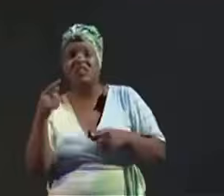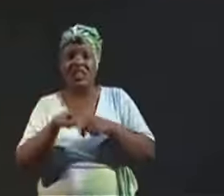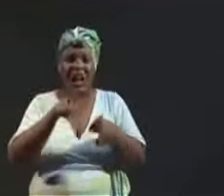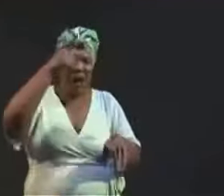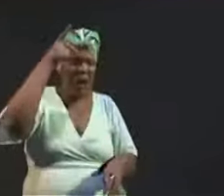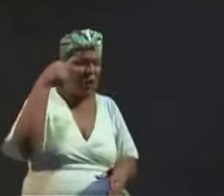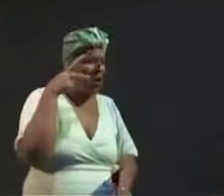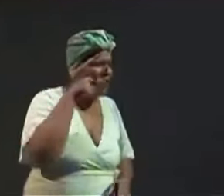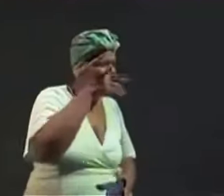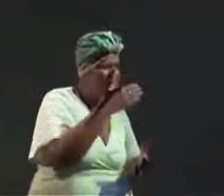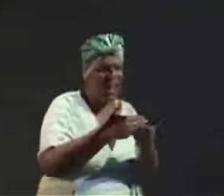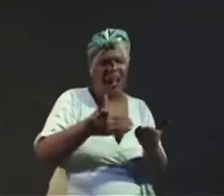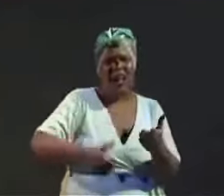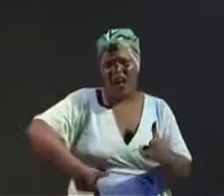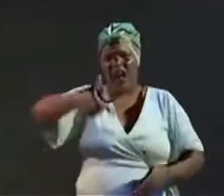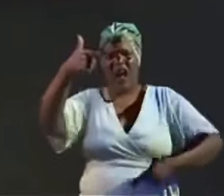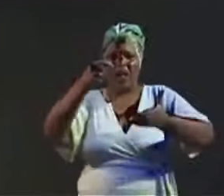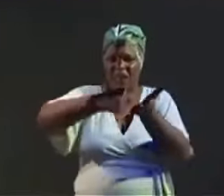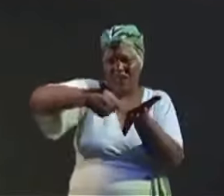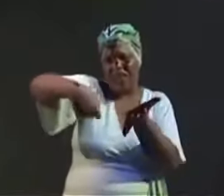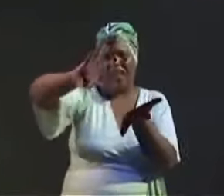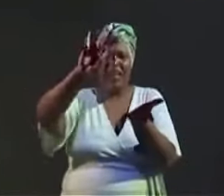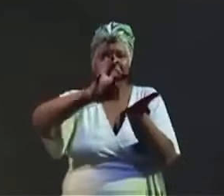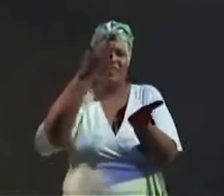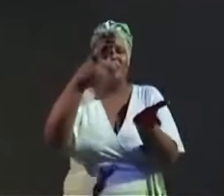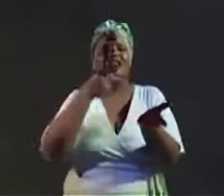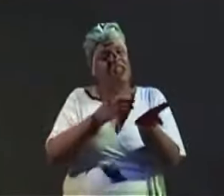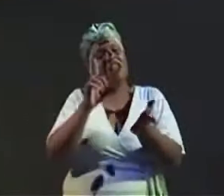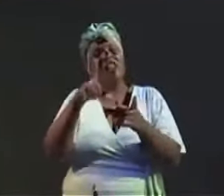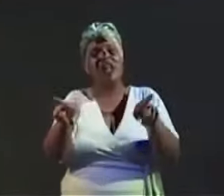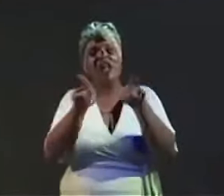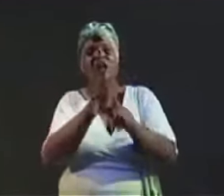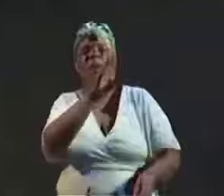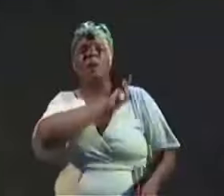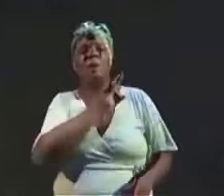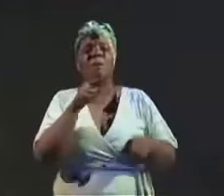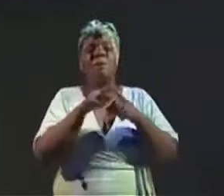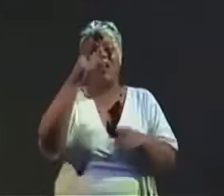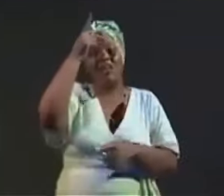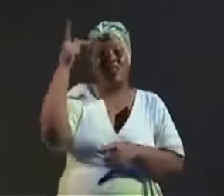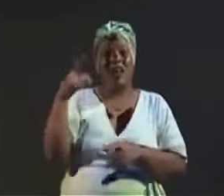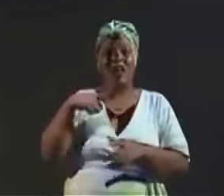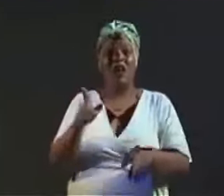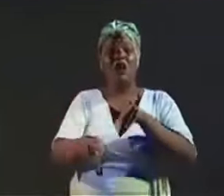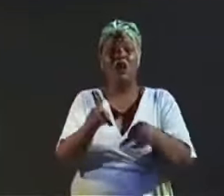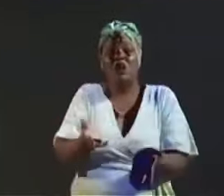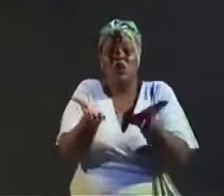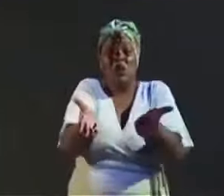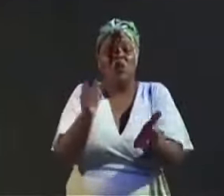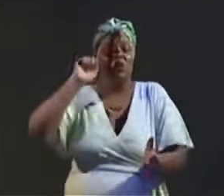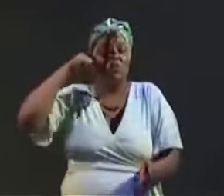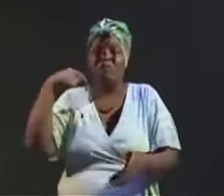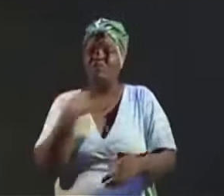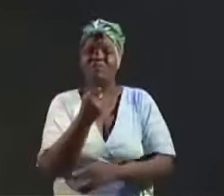faz merda e você gosta. A arma candida preta assina, vai custar gargalhada pelas costas. Dissemina a desgraça para os pretos, o racista se torna um bom